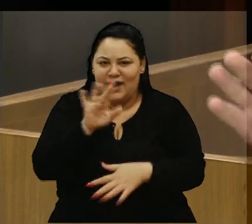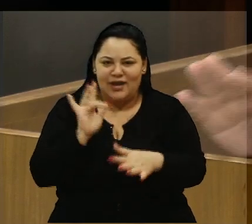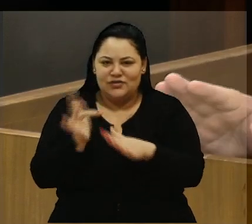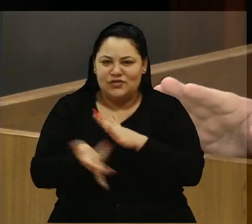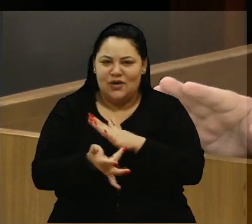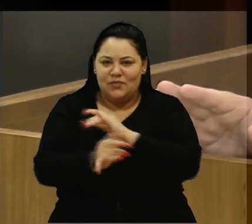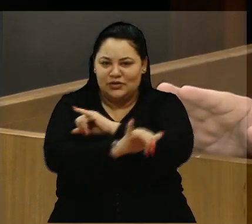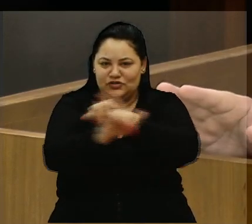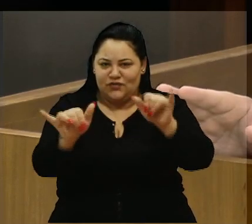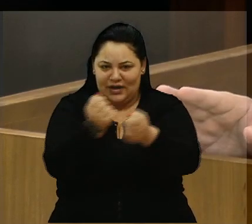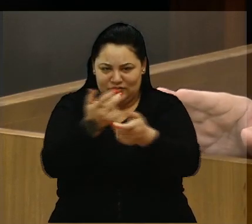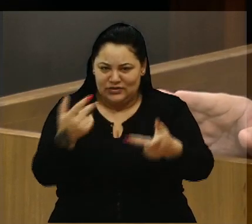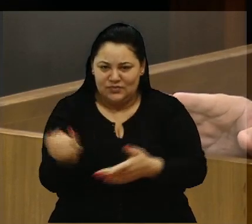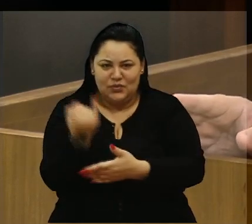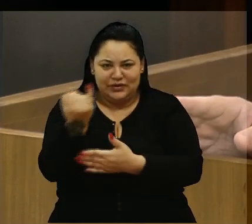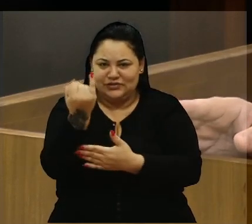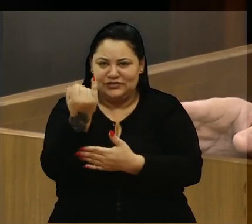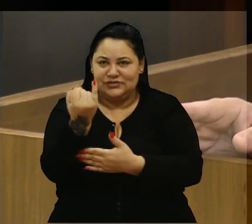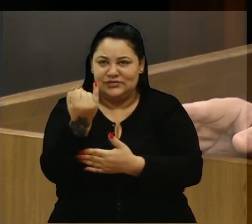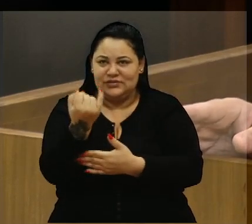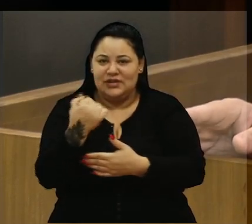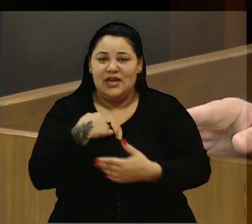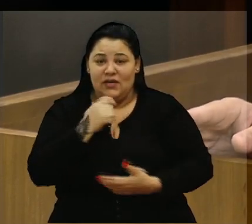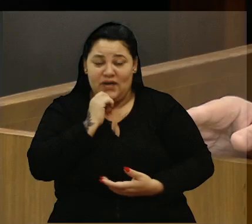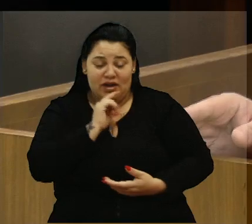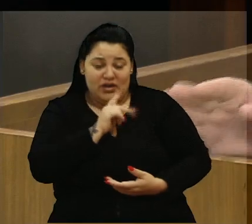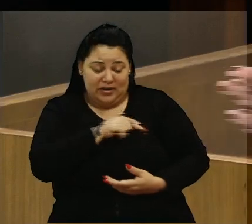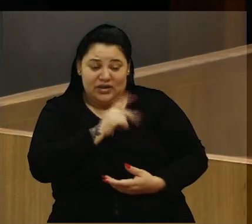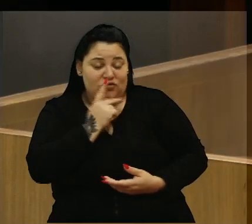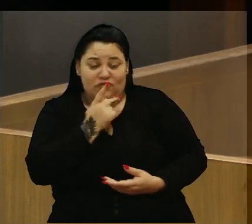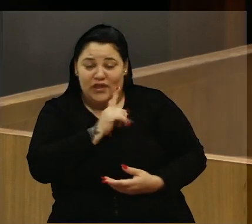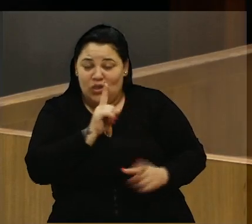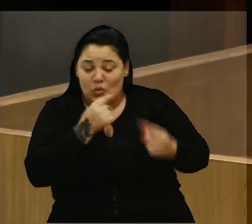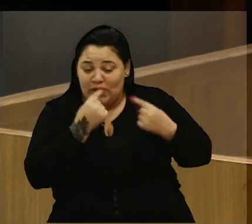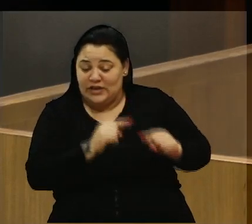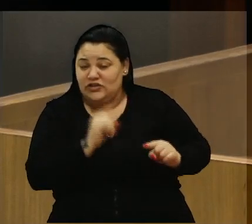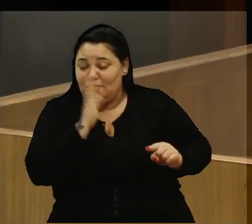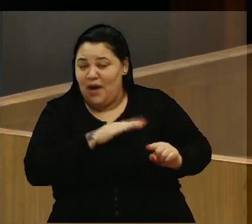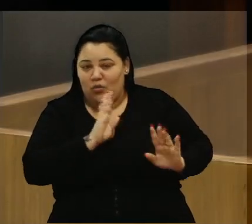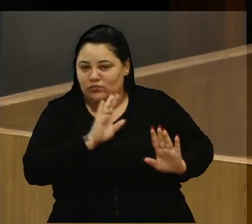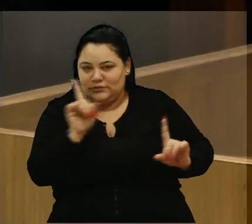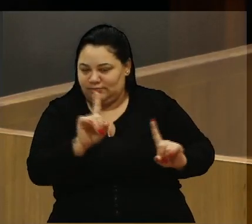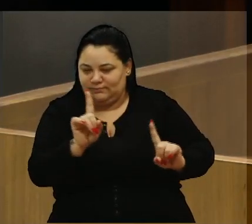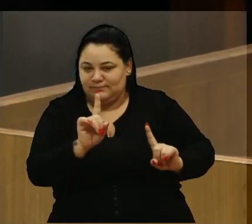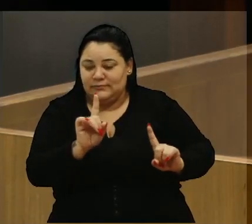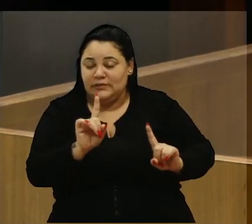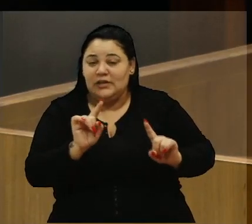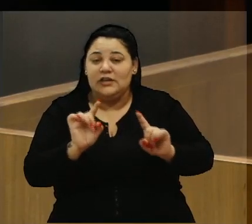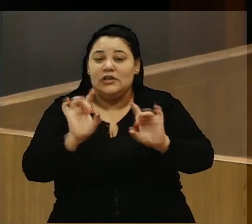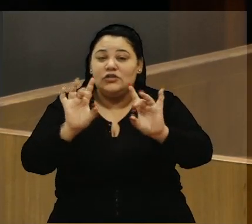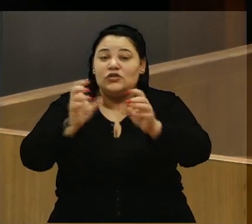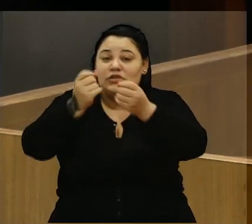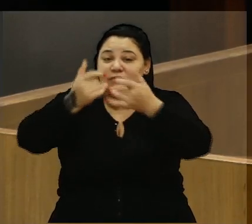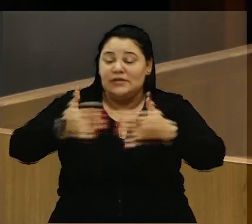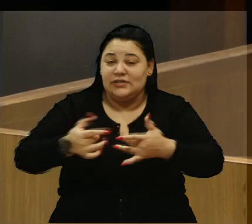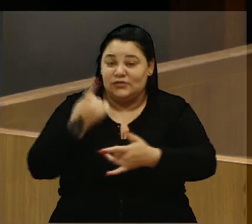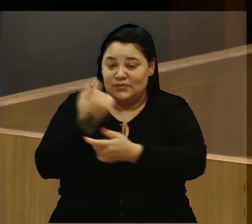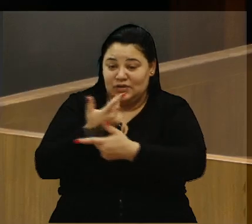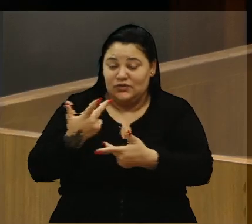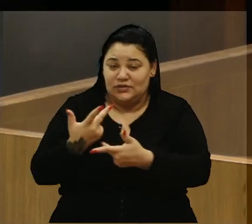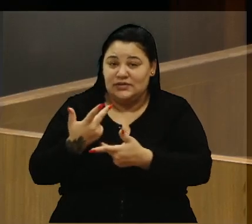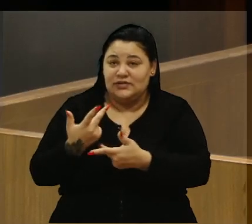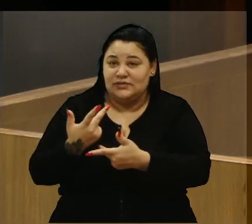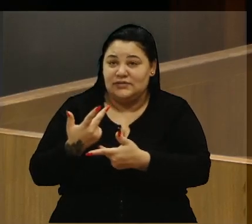aqui, colegas, não considerem como crítica a minha fala, mas eu só estou trazendo algo real que aconteceu